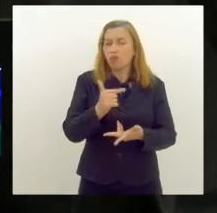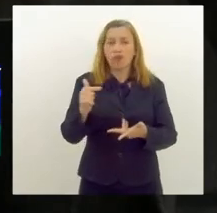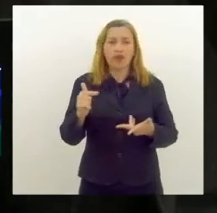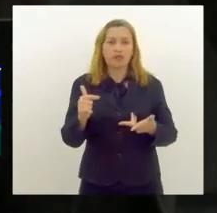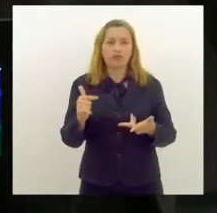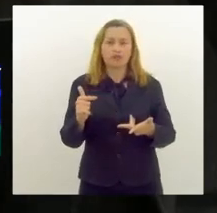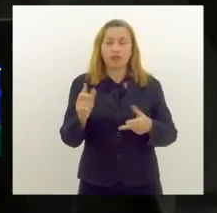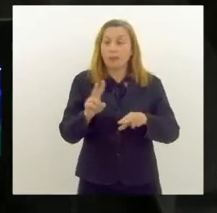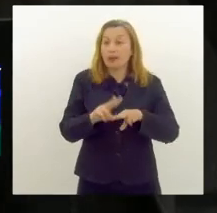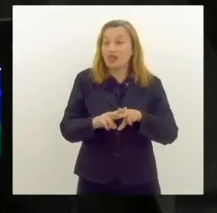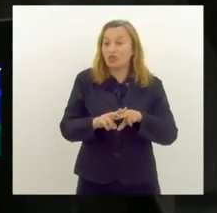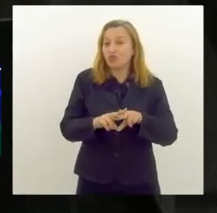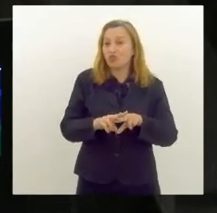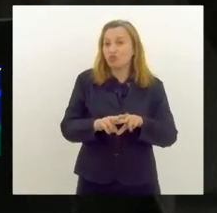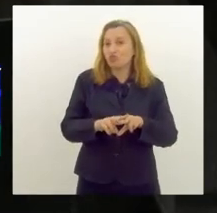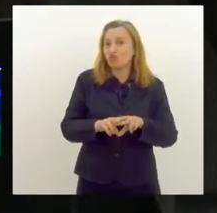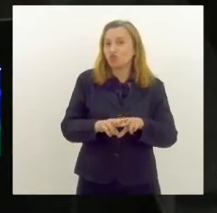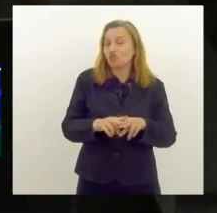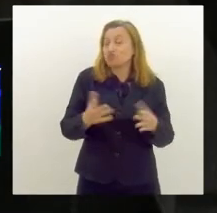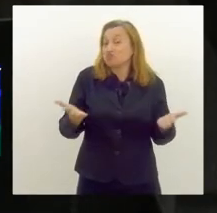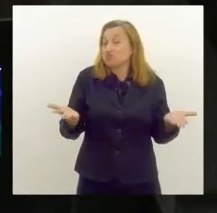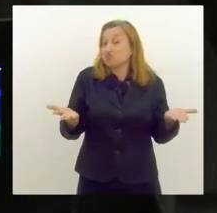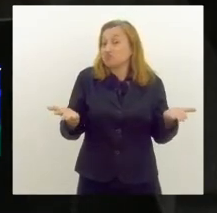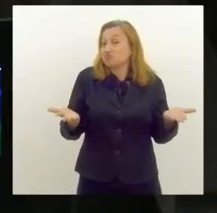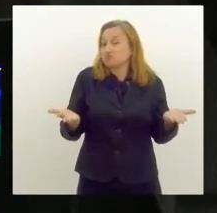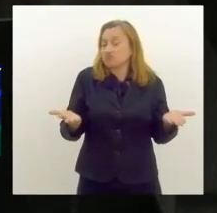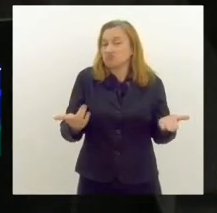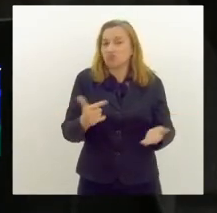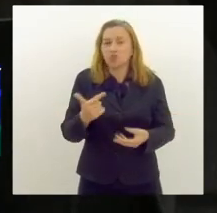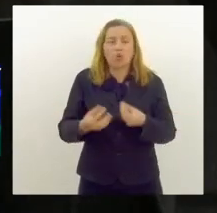inelegibilidade. E não adianta dizer